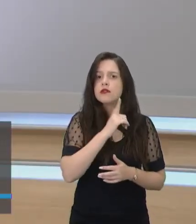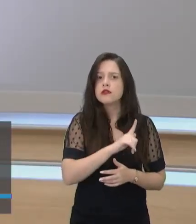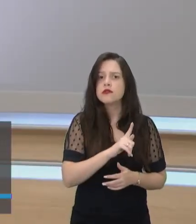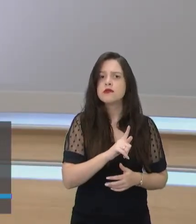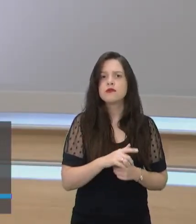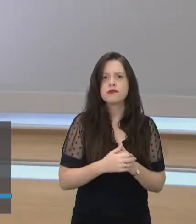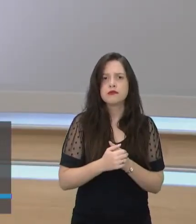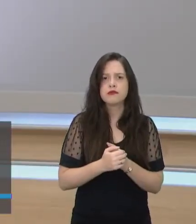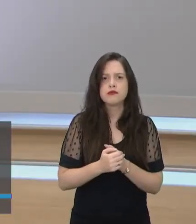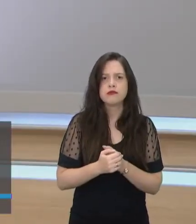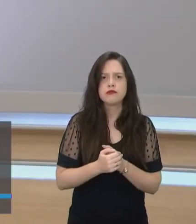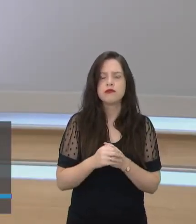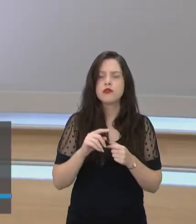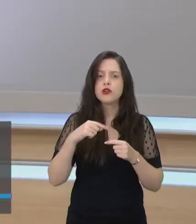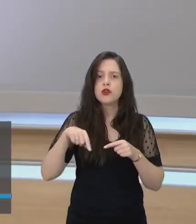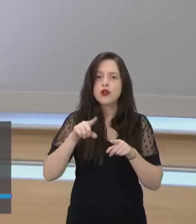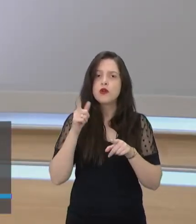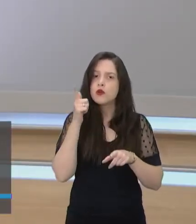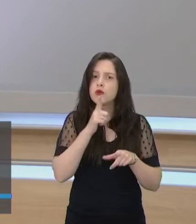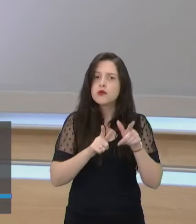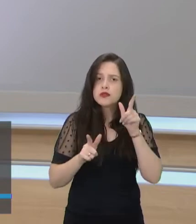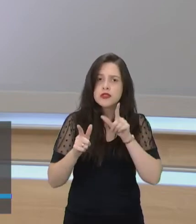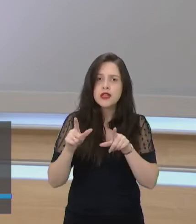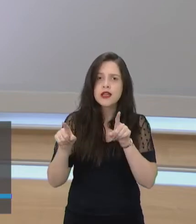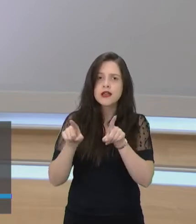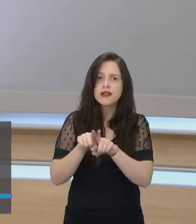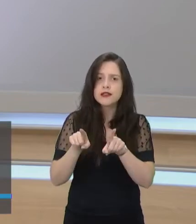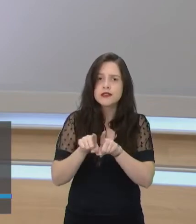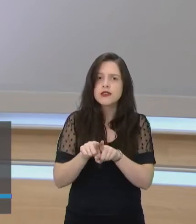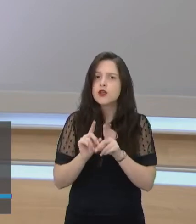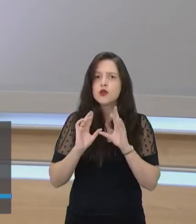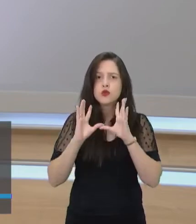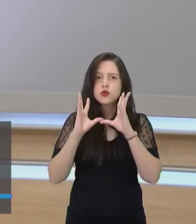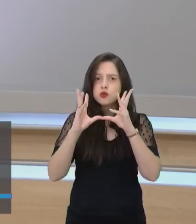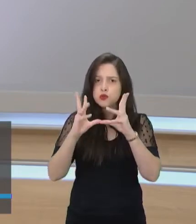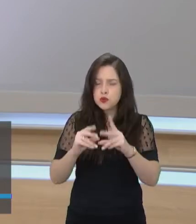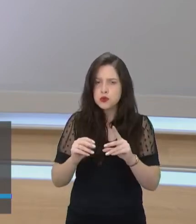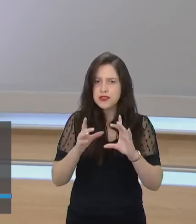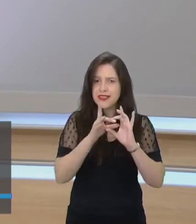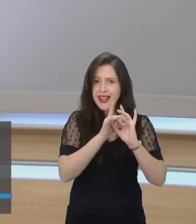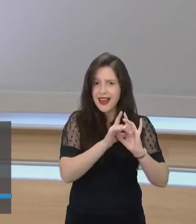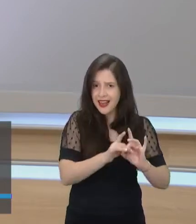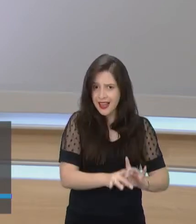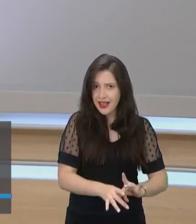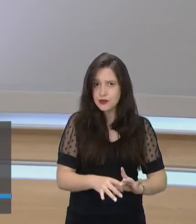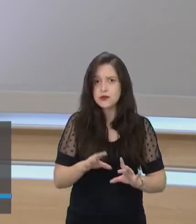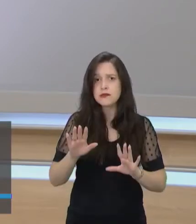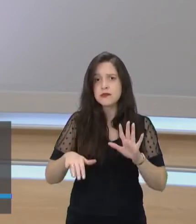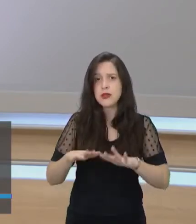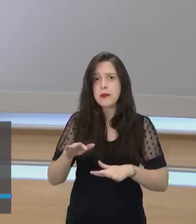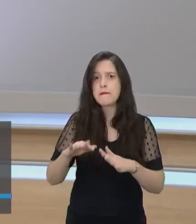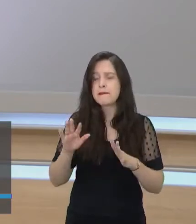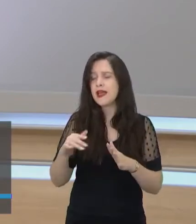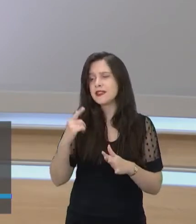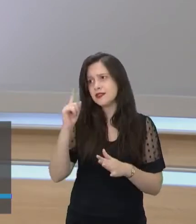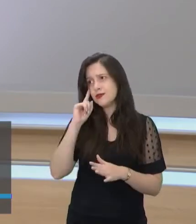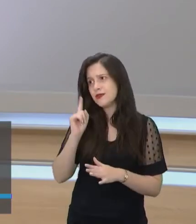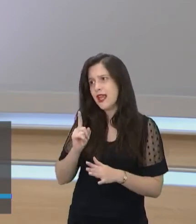ideia é que no aprofundamento a gente consiga ver como tudo está interligado. Na vida a gente não tem essas separações,